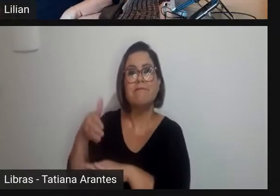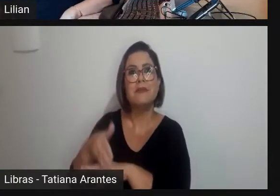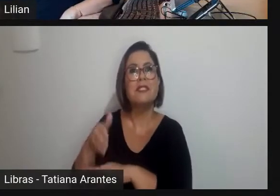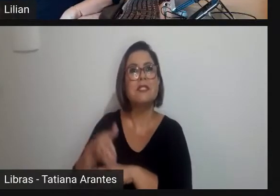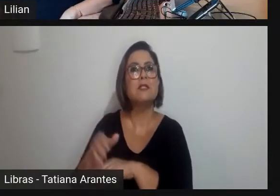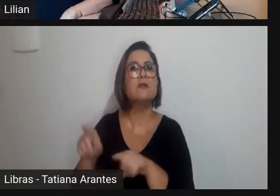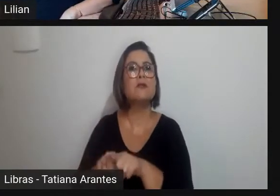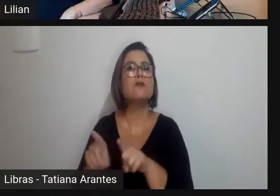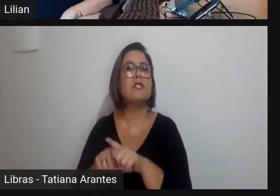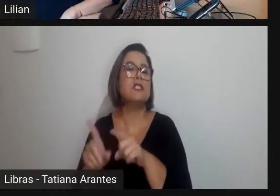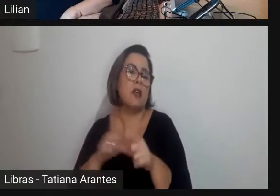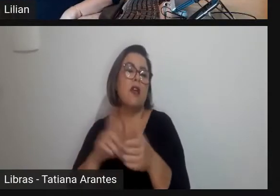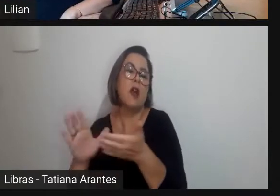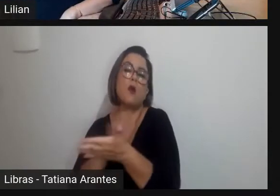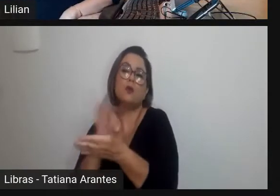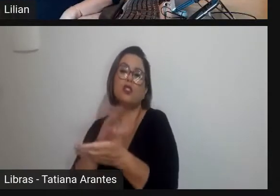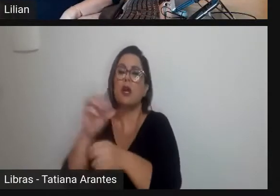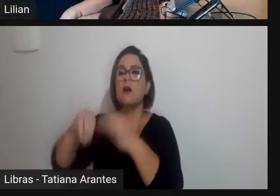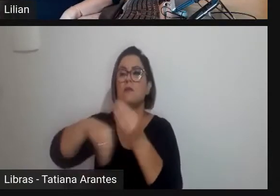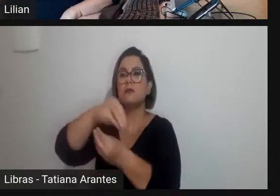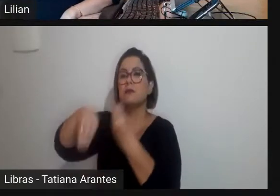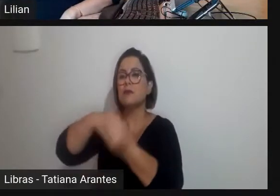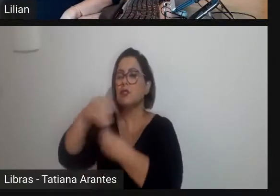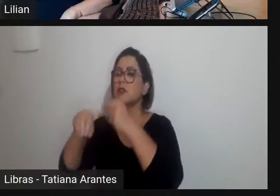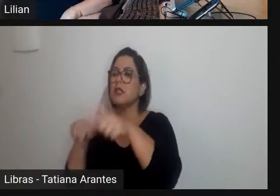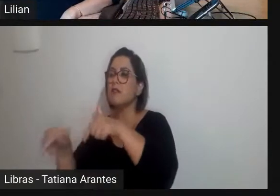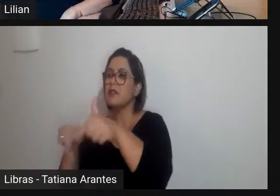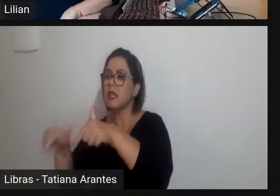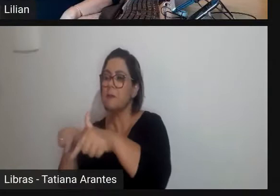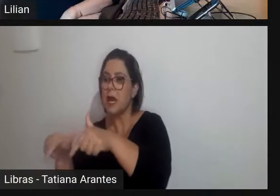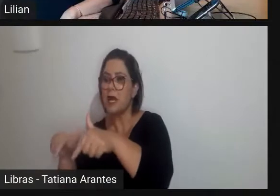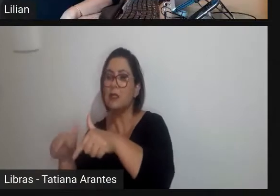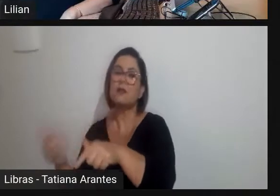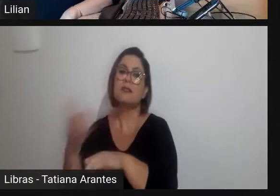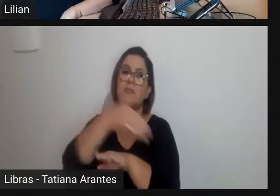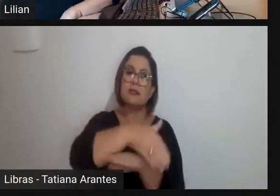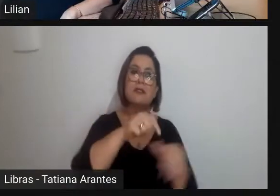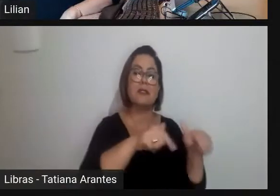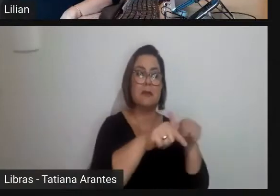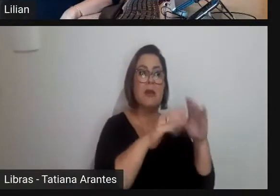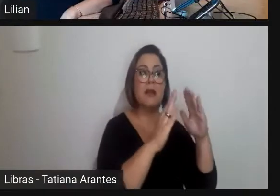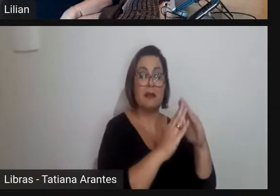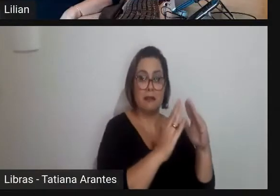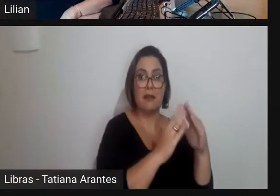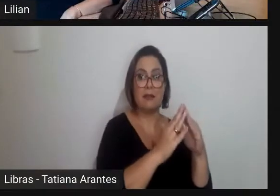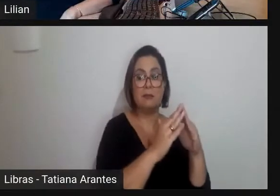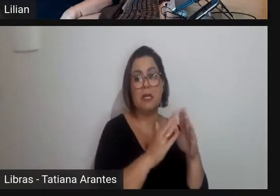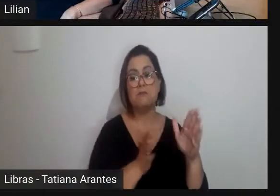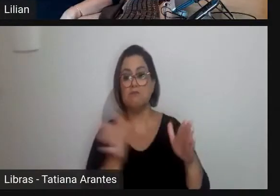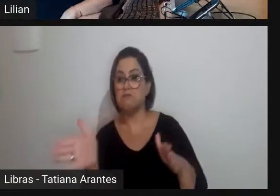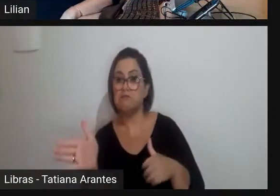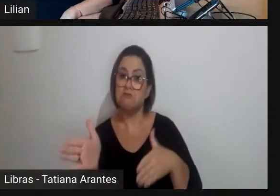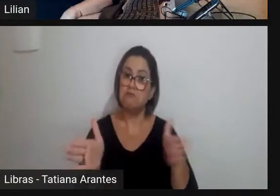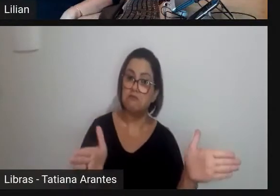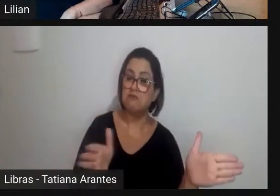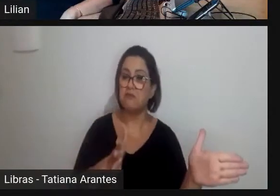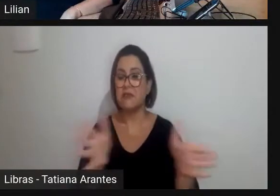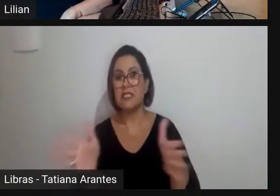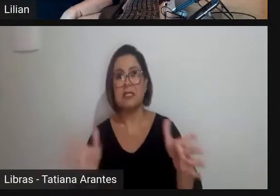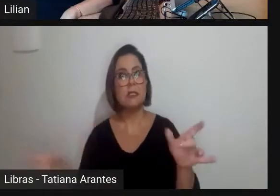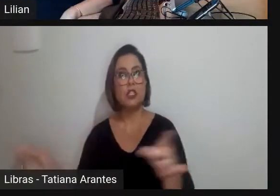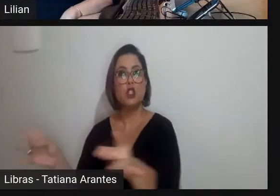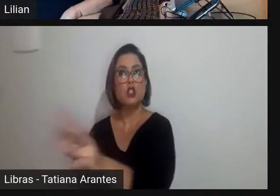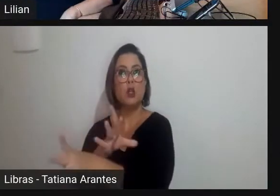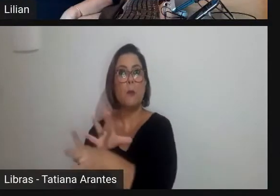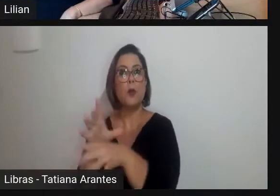vinha. As pessoas continuam trabalhando, dependendo, lógico, da situação, continuam trabalhando depois que saem do